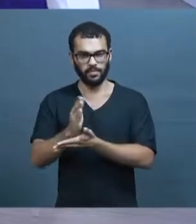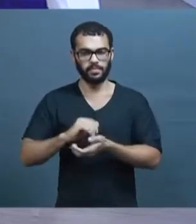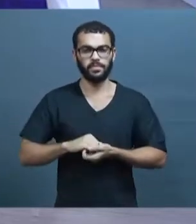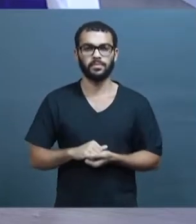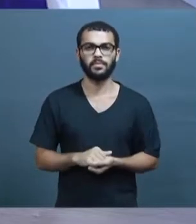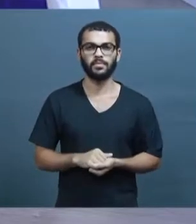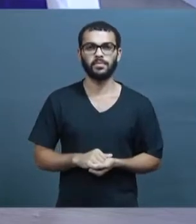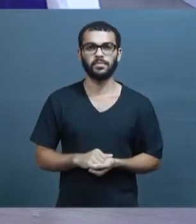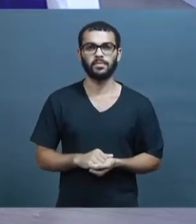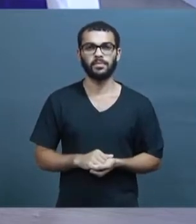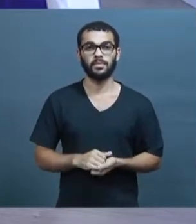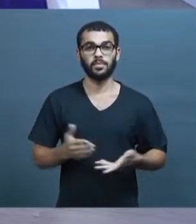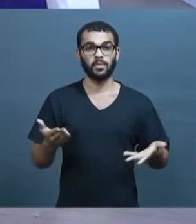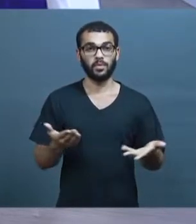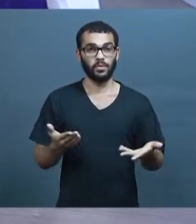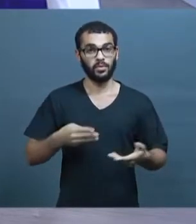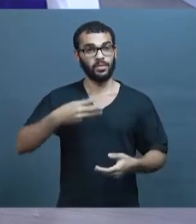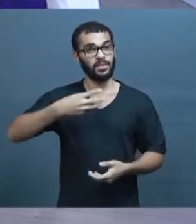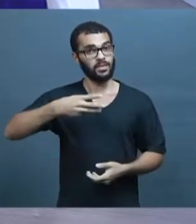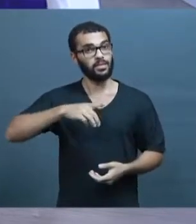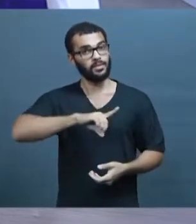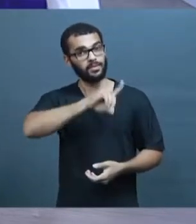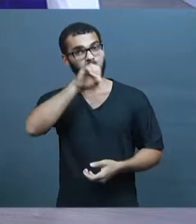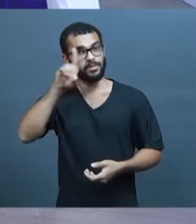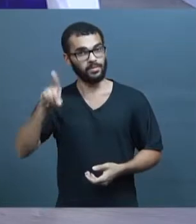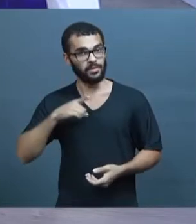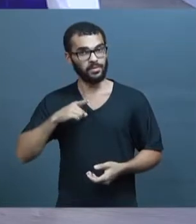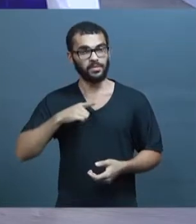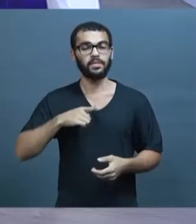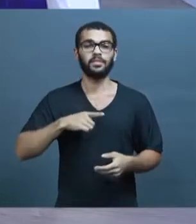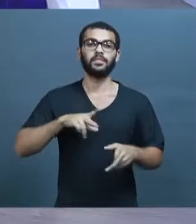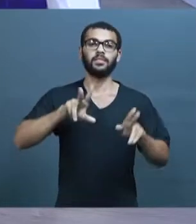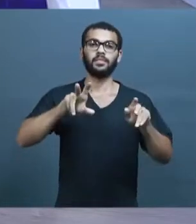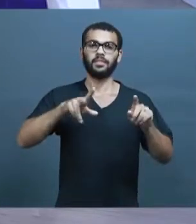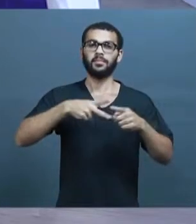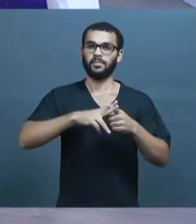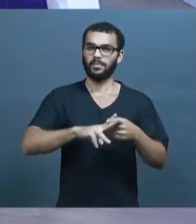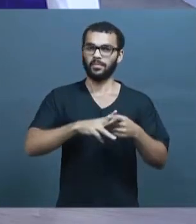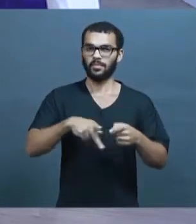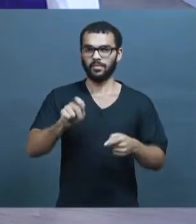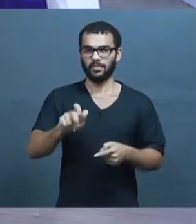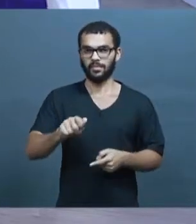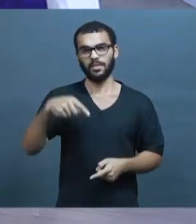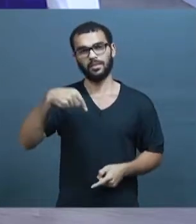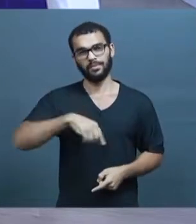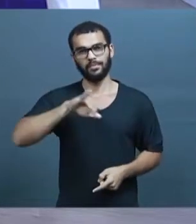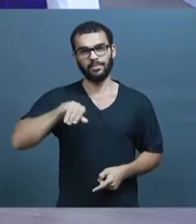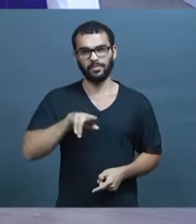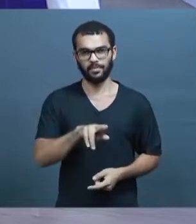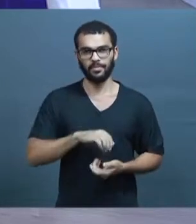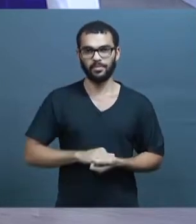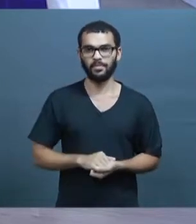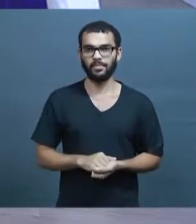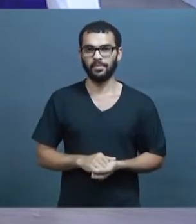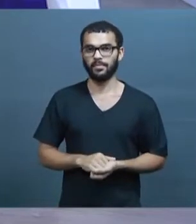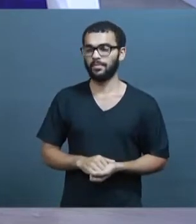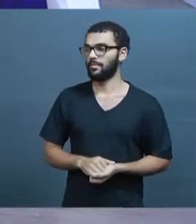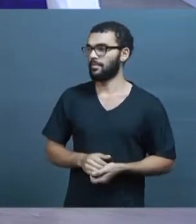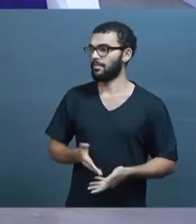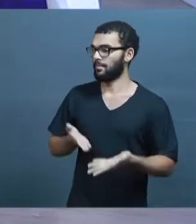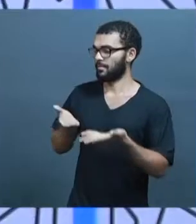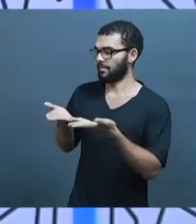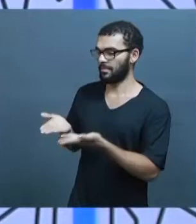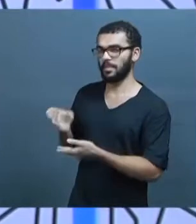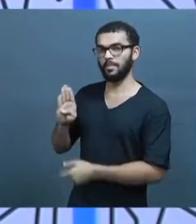Hoje chegamos à terceira edição especial do Jornal da UFO sobre a reforma da Previdência. E ao meu lado, Benito Salomão, economista. Boa noite,